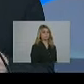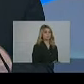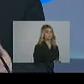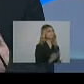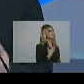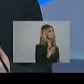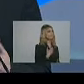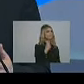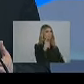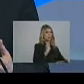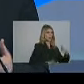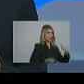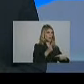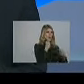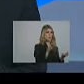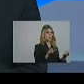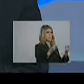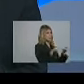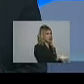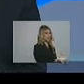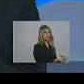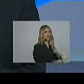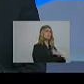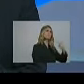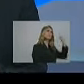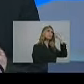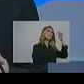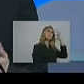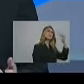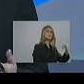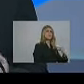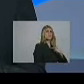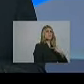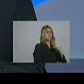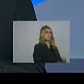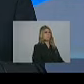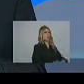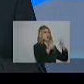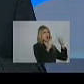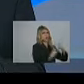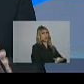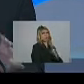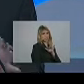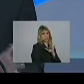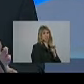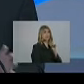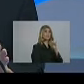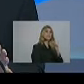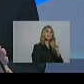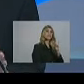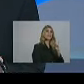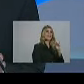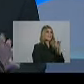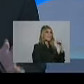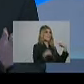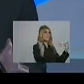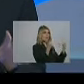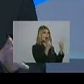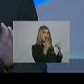é essa de parceria. Eu acho que a gente não pode melhorar a segurança do Rio de Janeiro se as forças de segurança